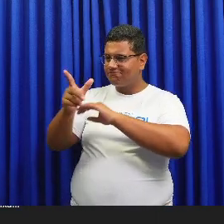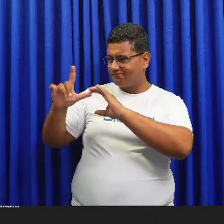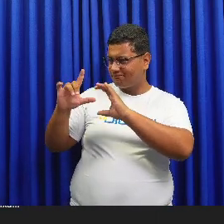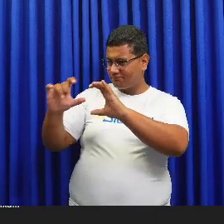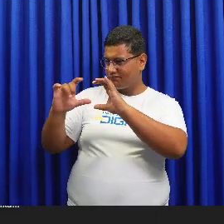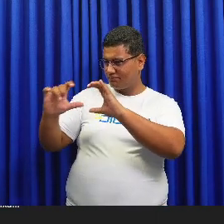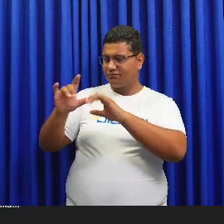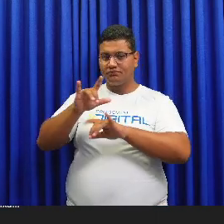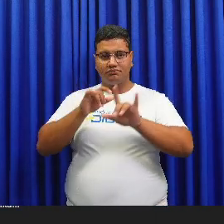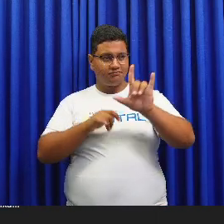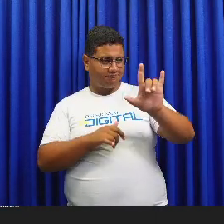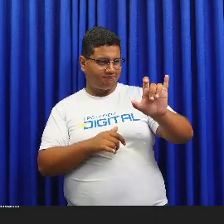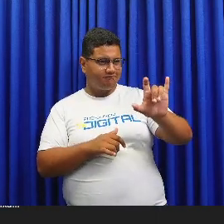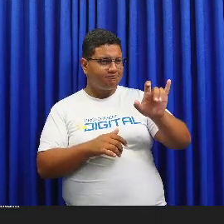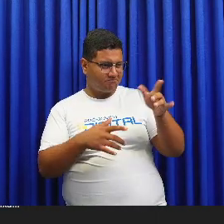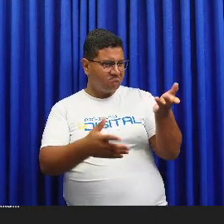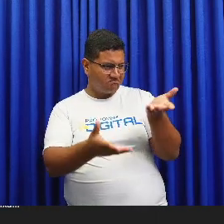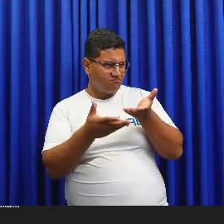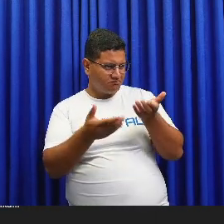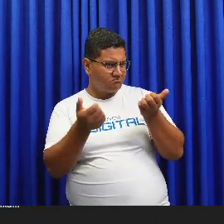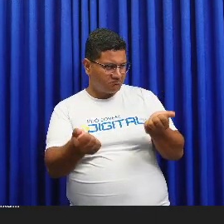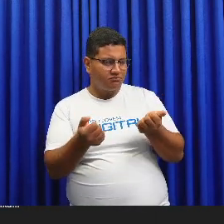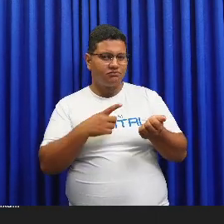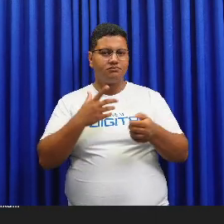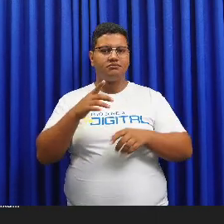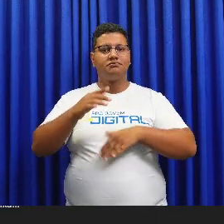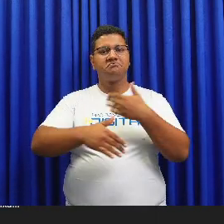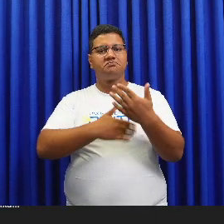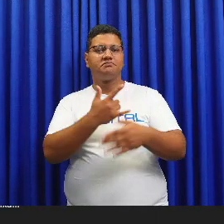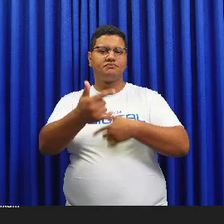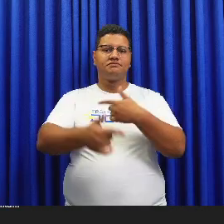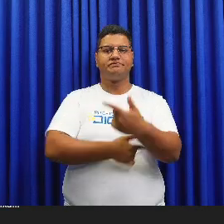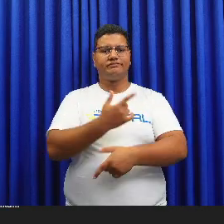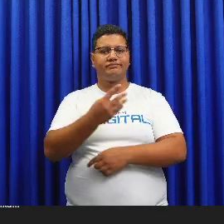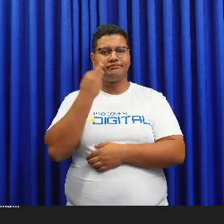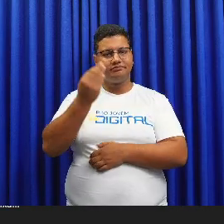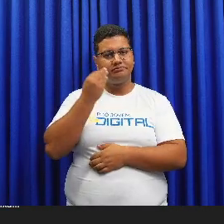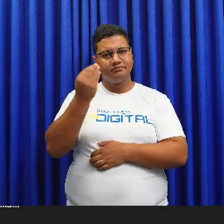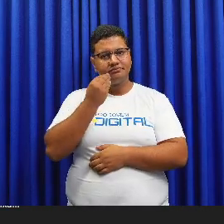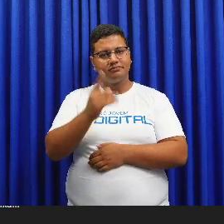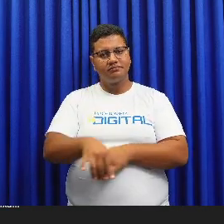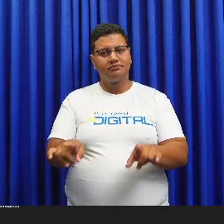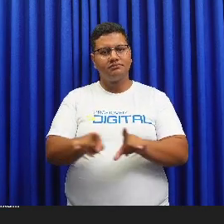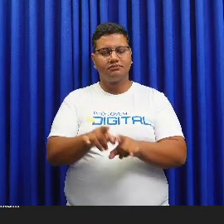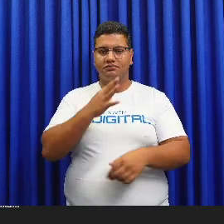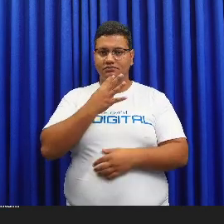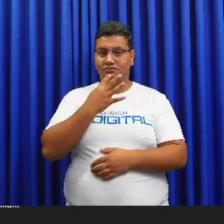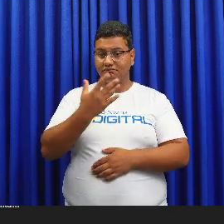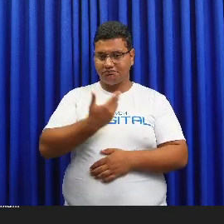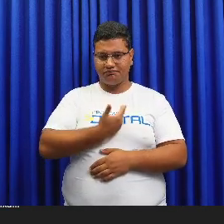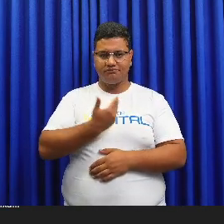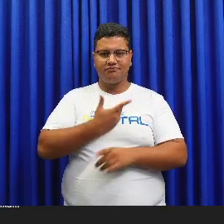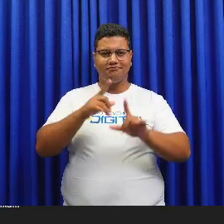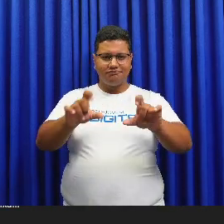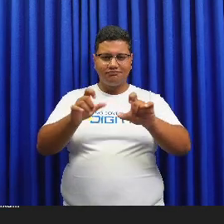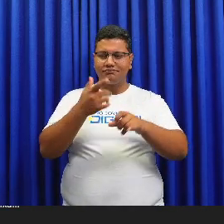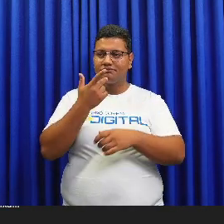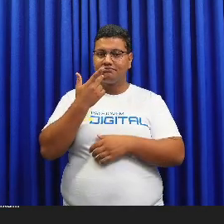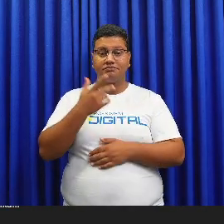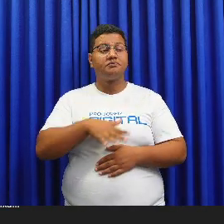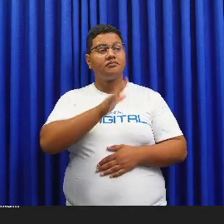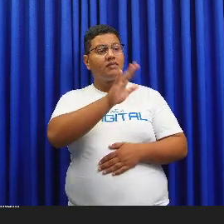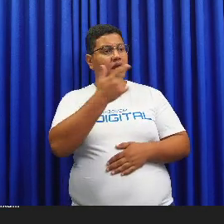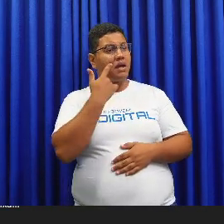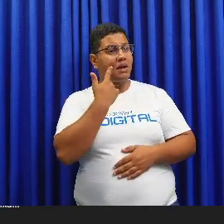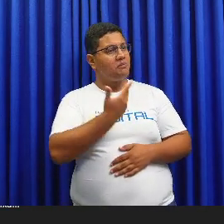mexer no teu Instagram. E aí você vai fazendo um portfólio, você vai criando uma experiência. Aí você conhece um amigo que é fotógrafo, assim, fala